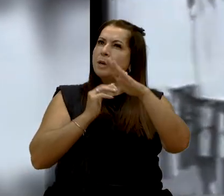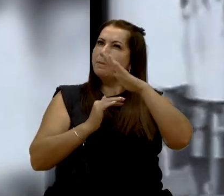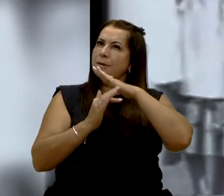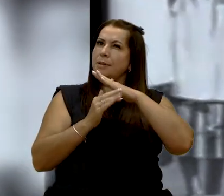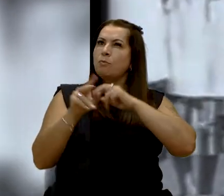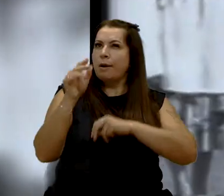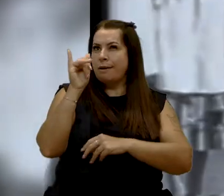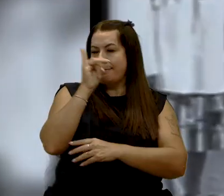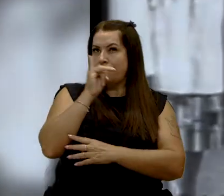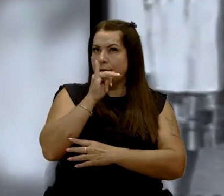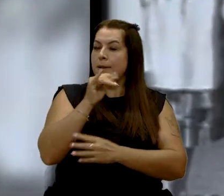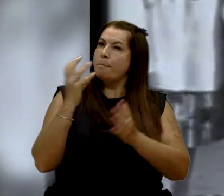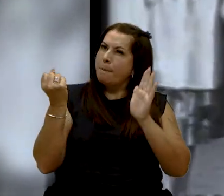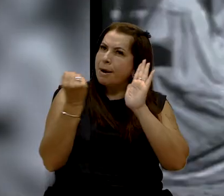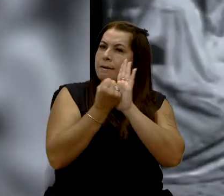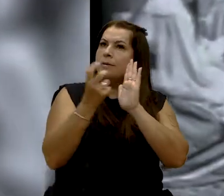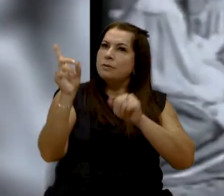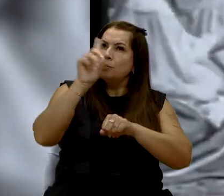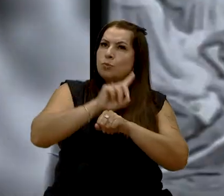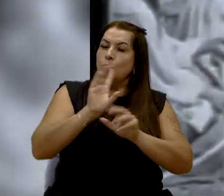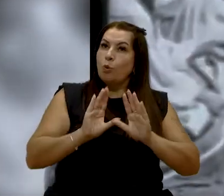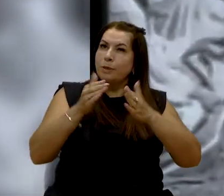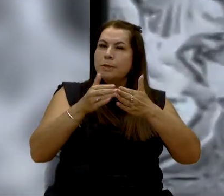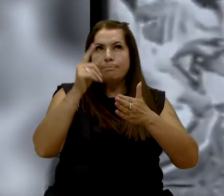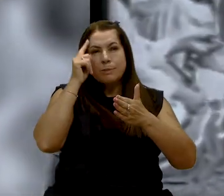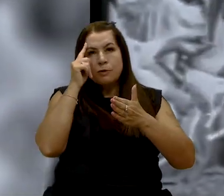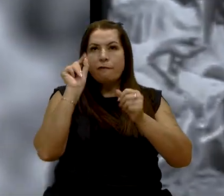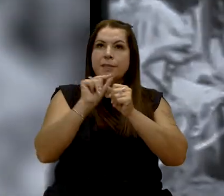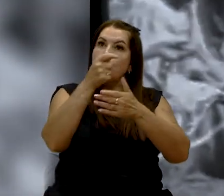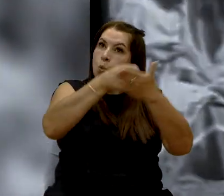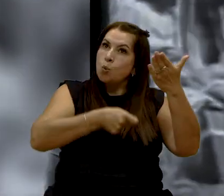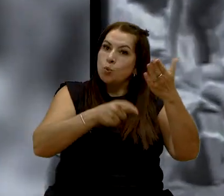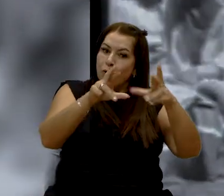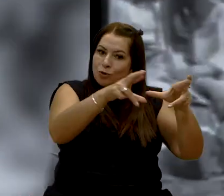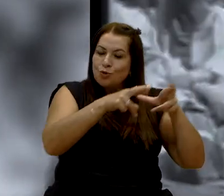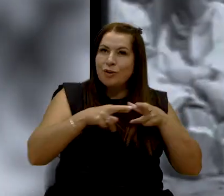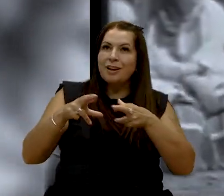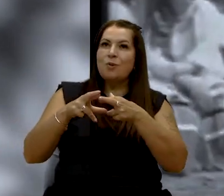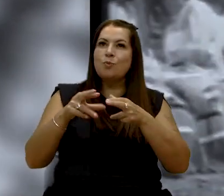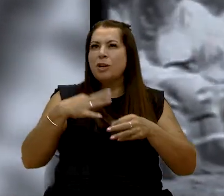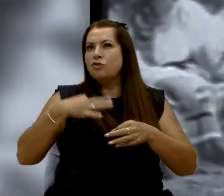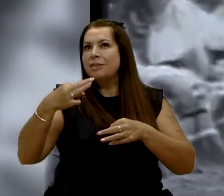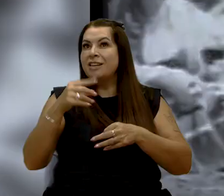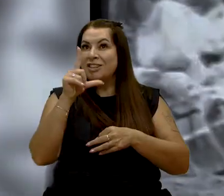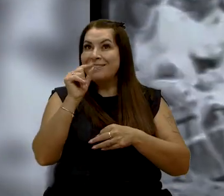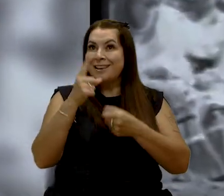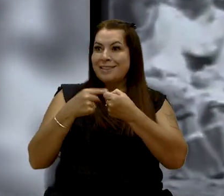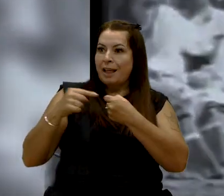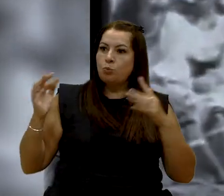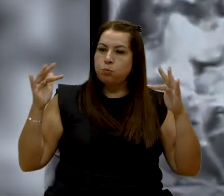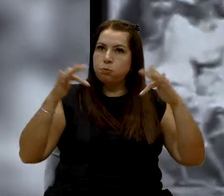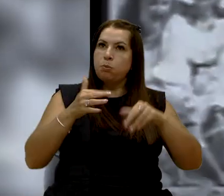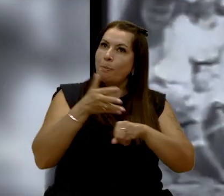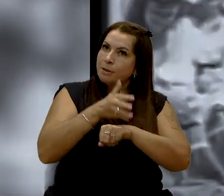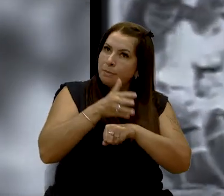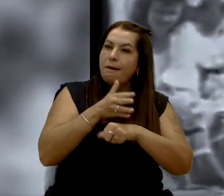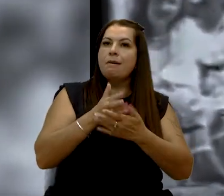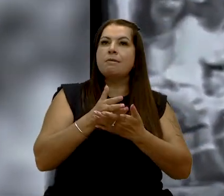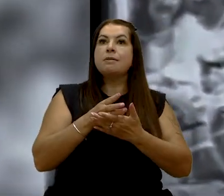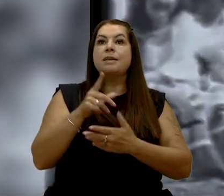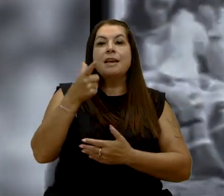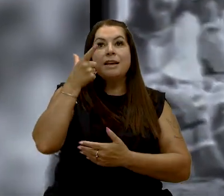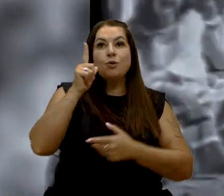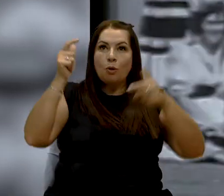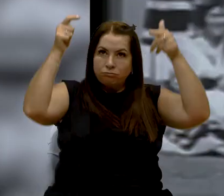anos da imigração italiana. Para marcar a data, a comissão decidiu fazer um concurso regional. Candidatas de 10 cidades da Serra